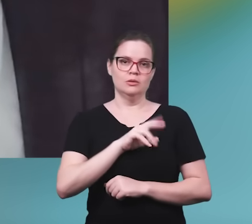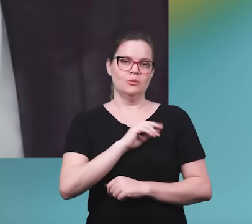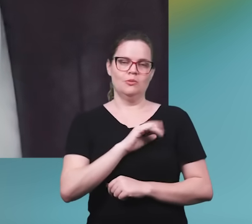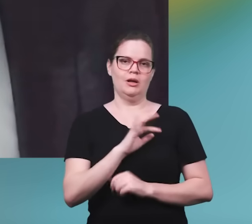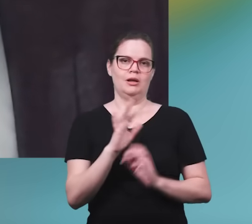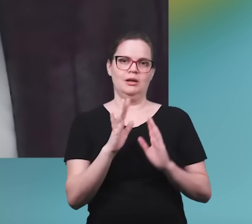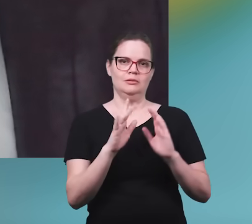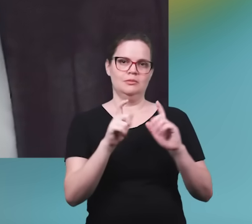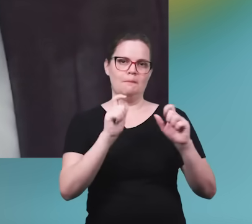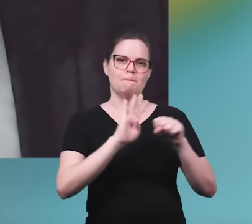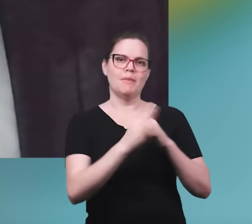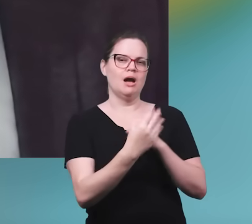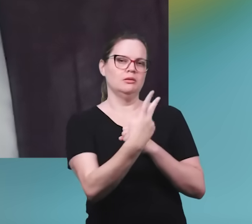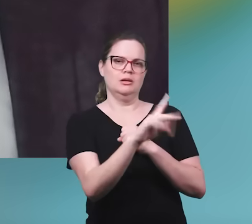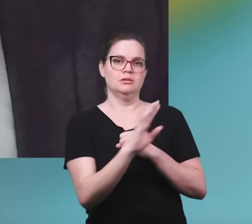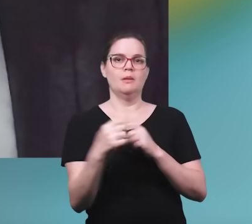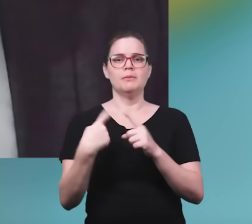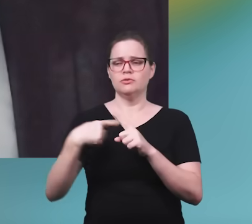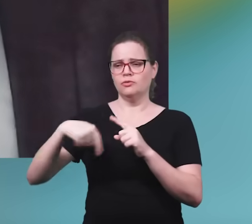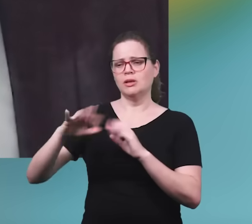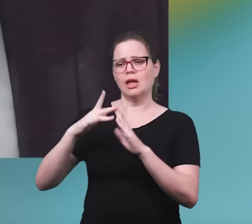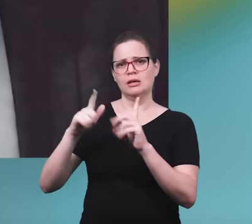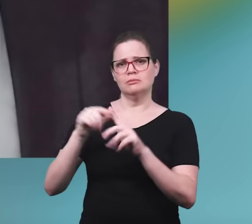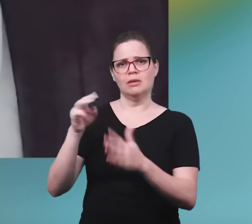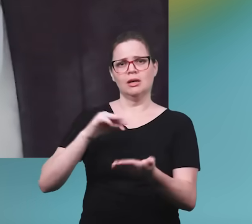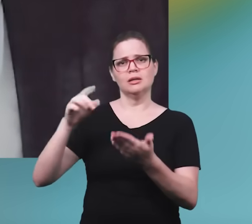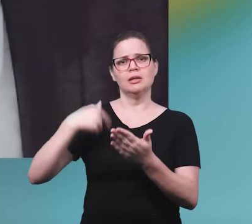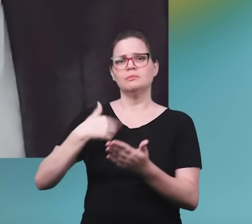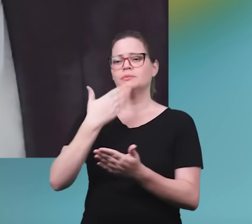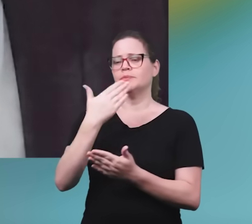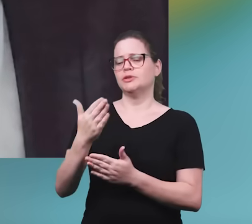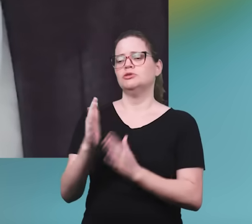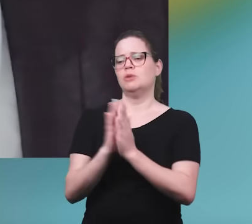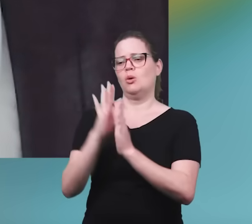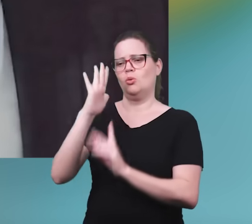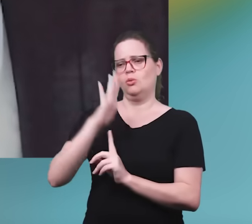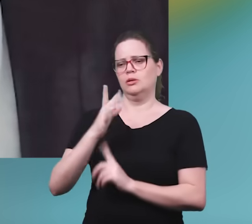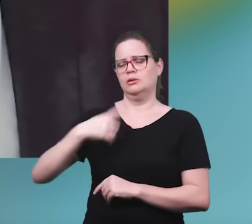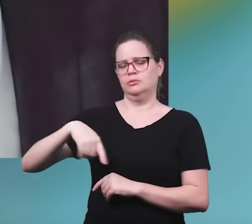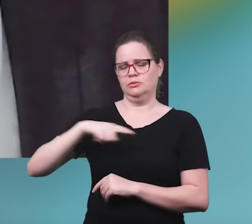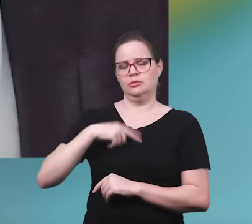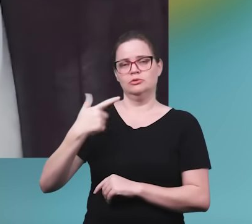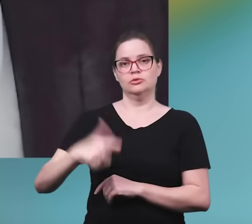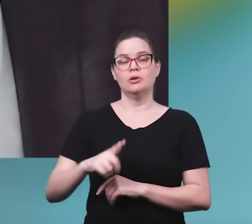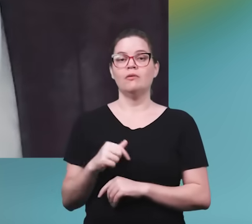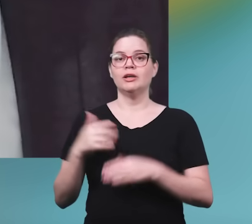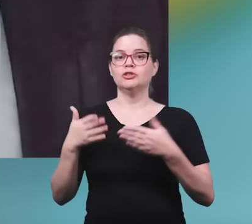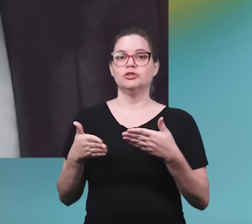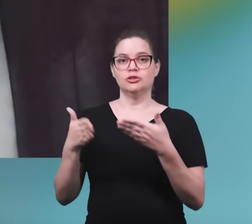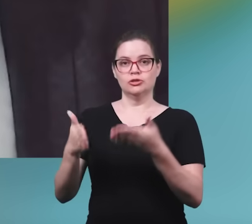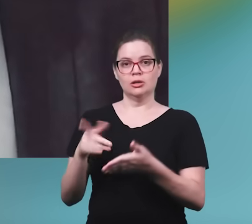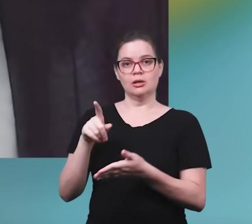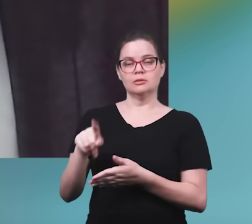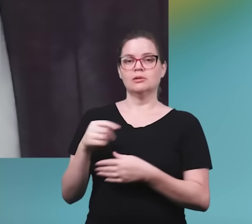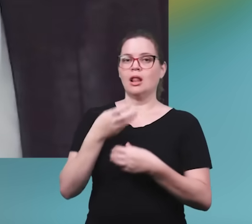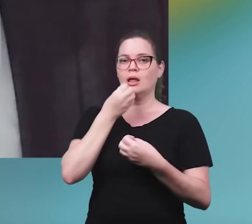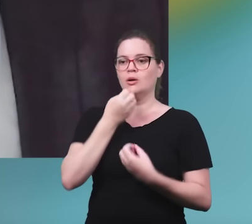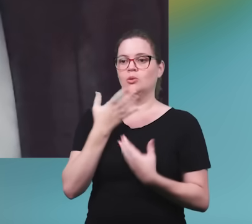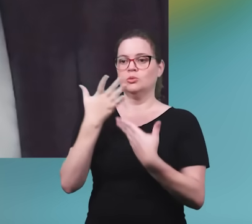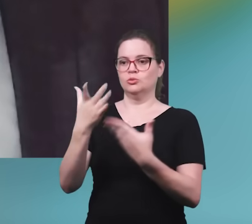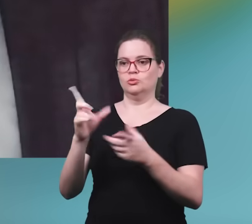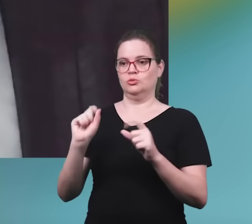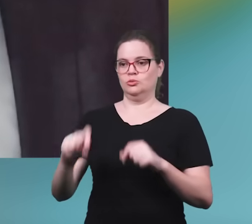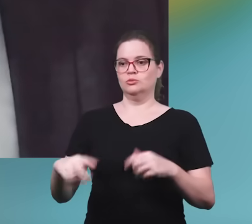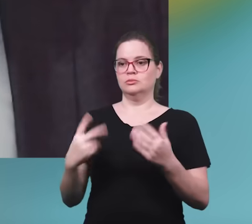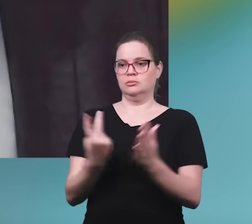fosse a igreja deles, passar por uma igreja para orarem ao Senhor, receberem uma oração. E chegando ali, ela